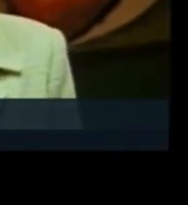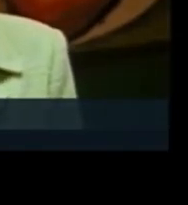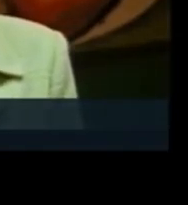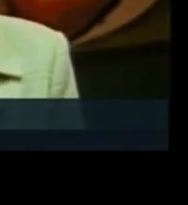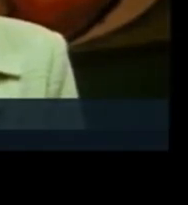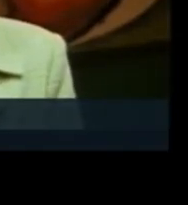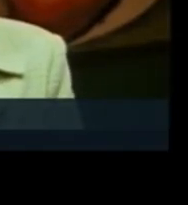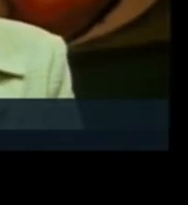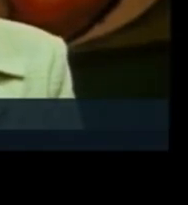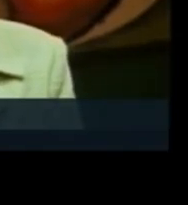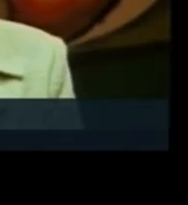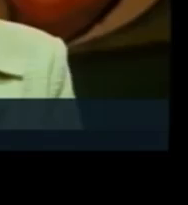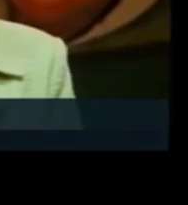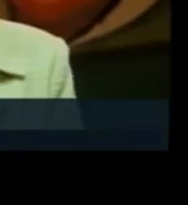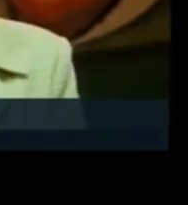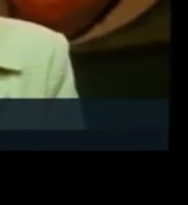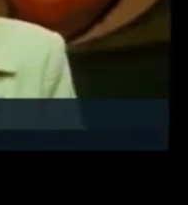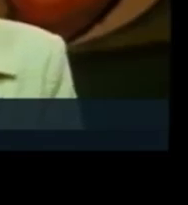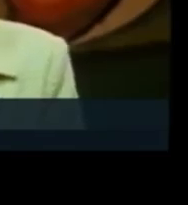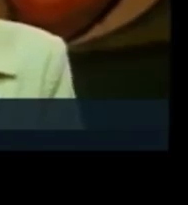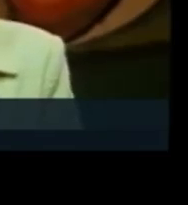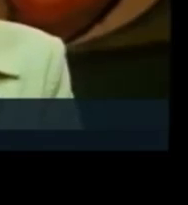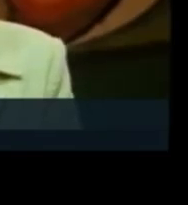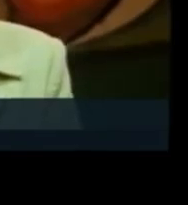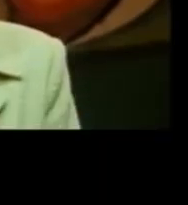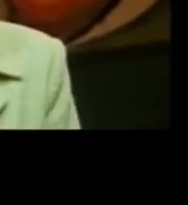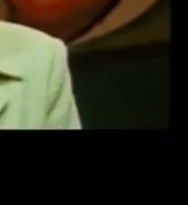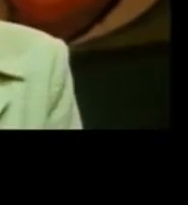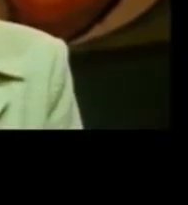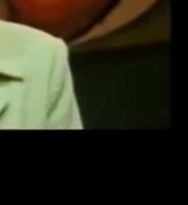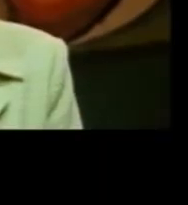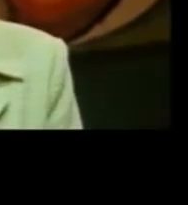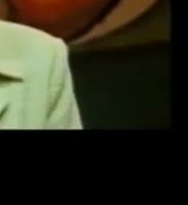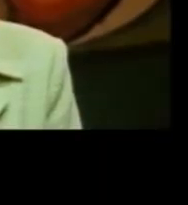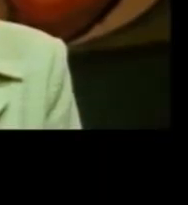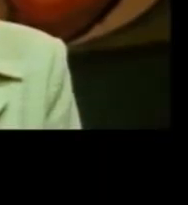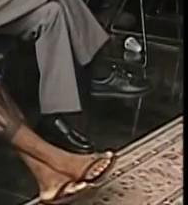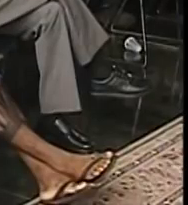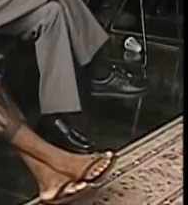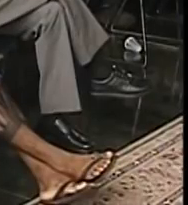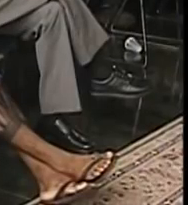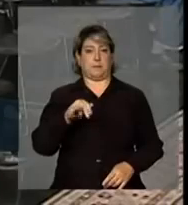maior possível, é fundamental. Venham, nós contamos com vocês.